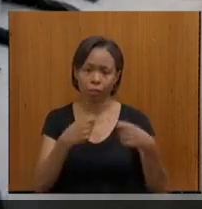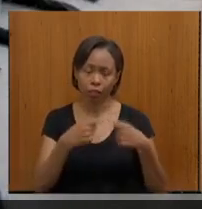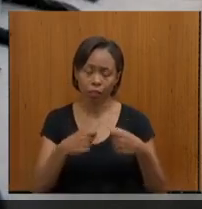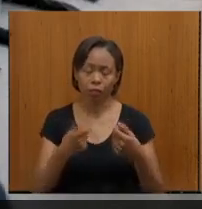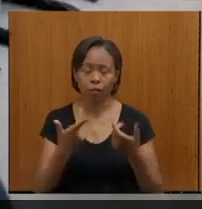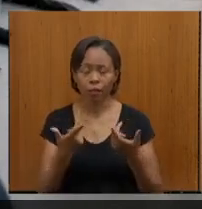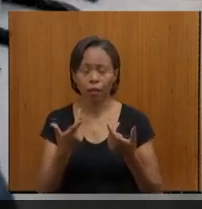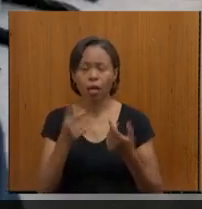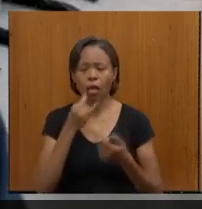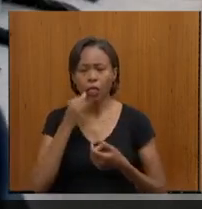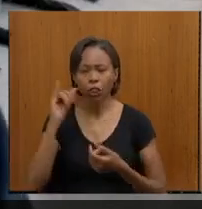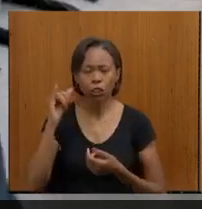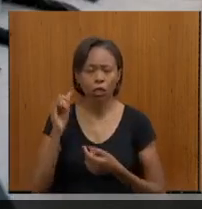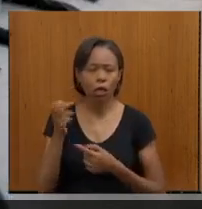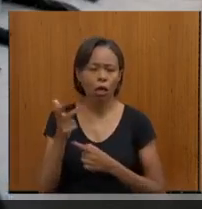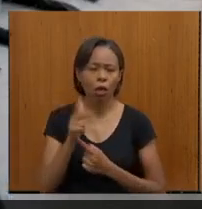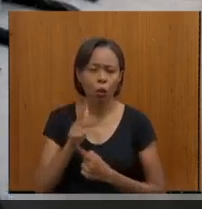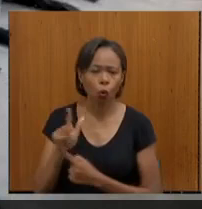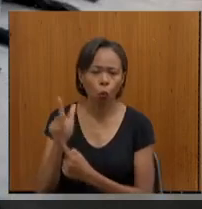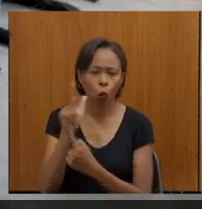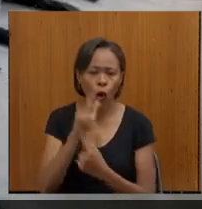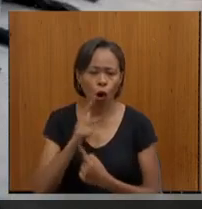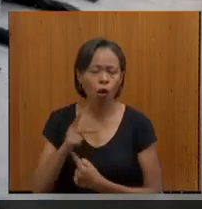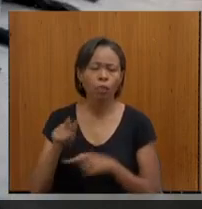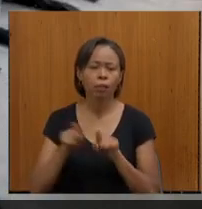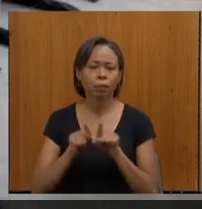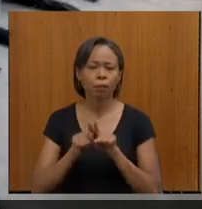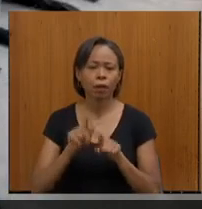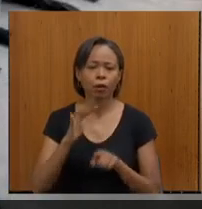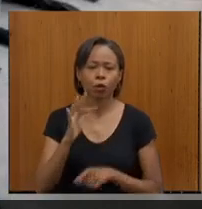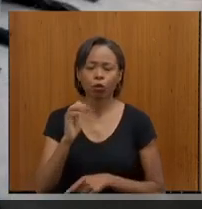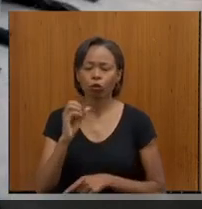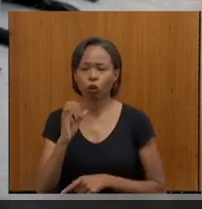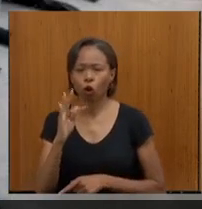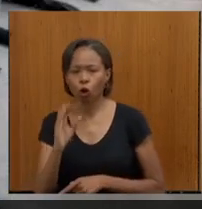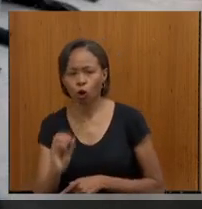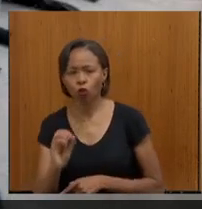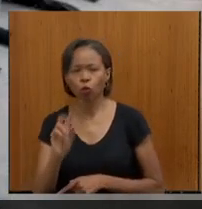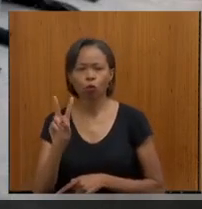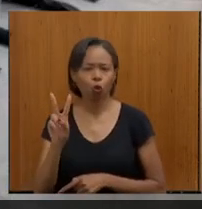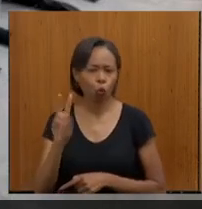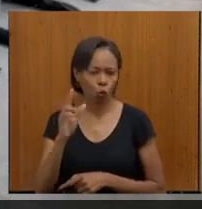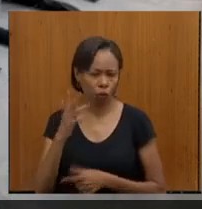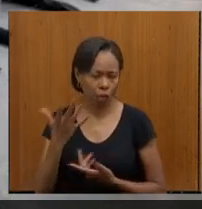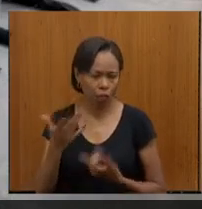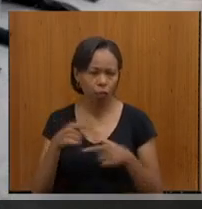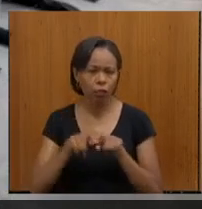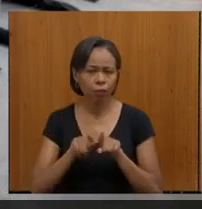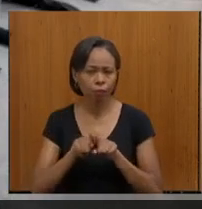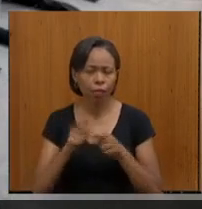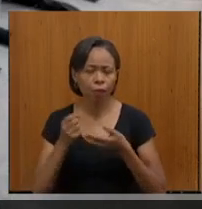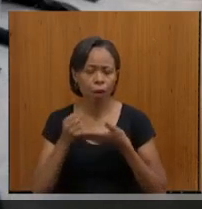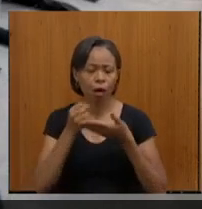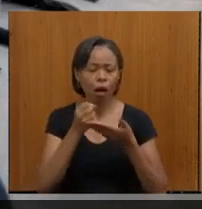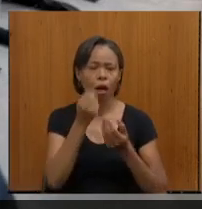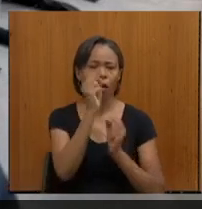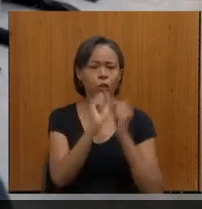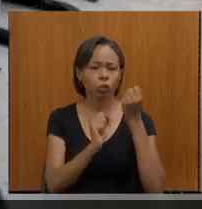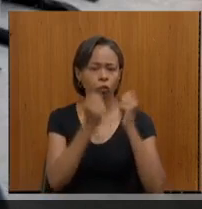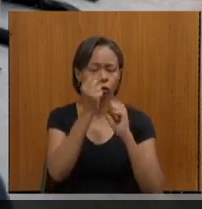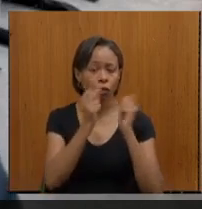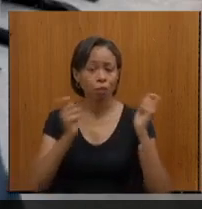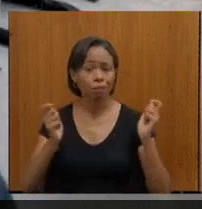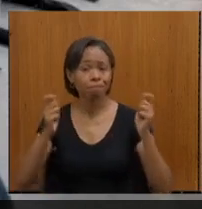aproveitar ele forma temos para si a sua duas três e portea